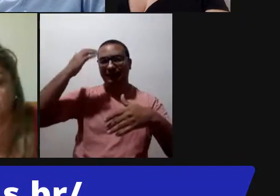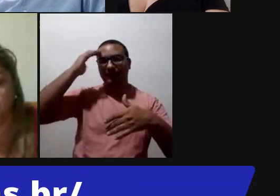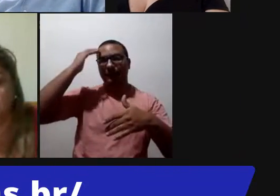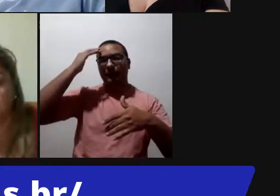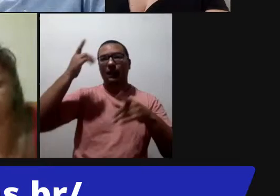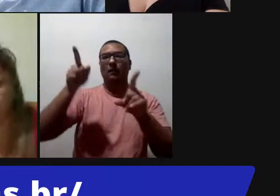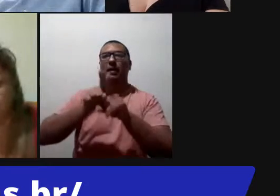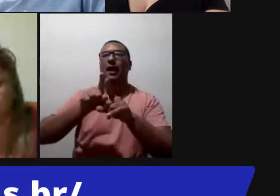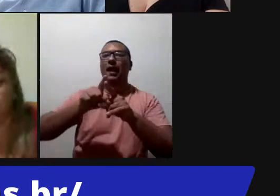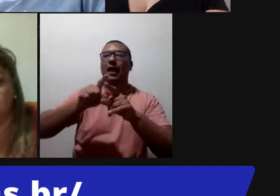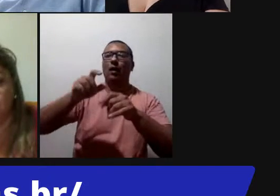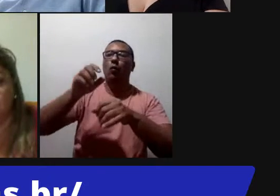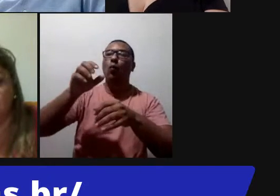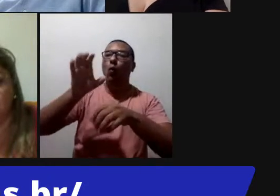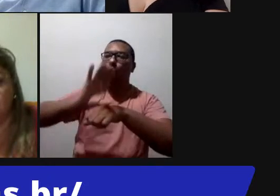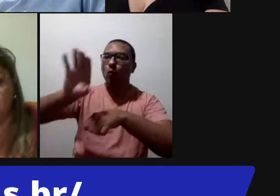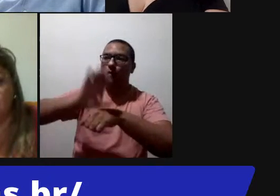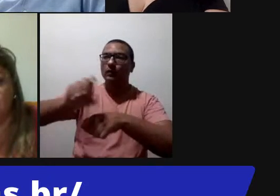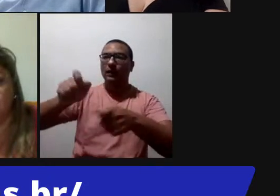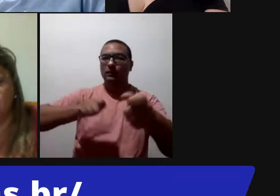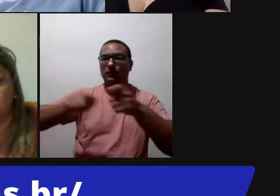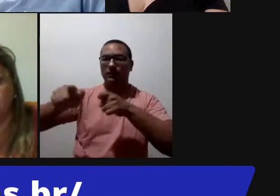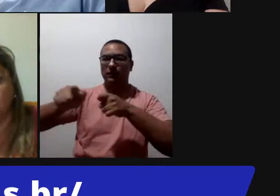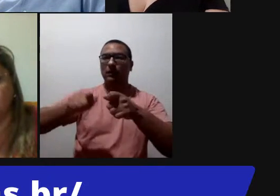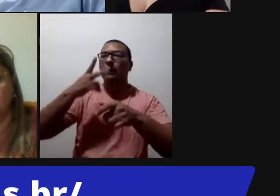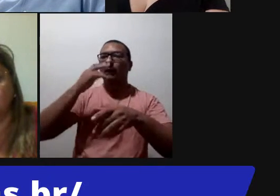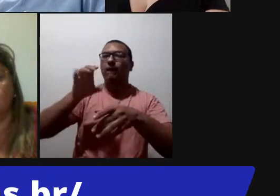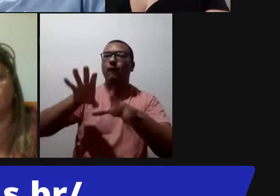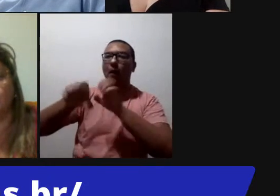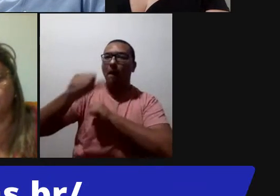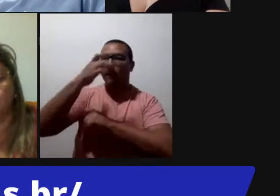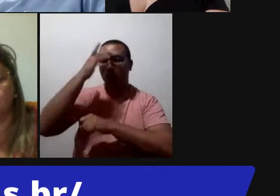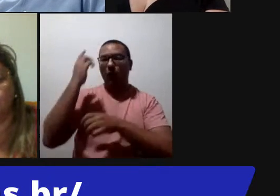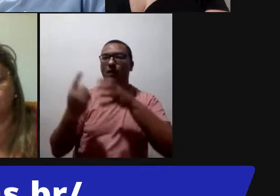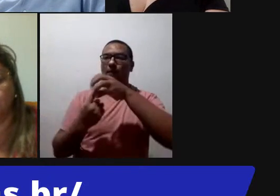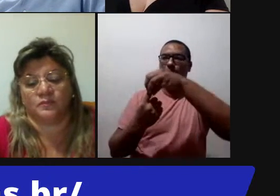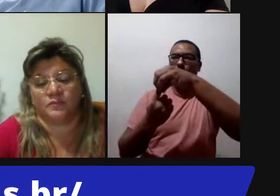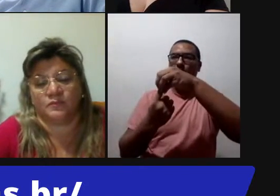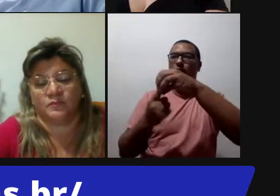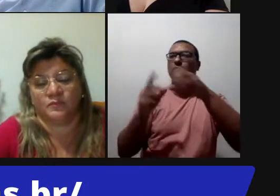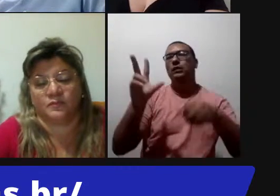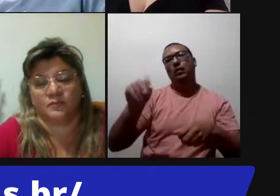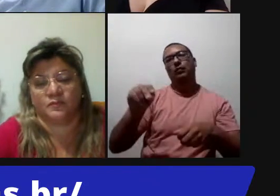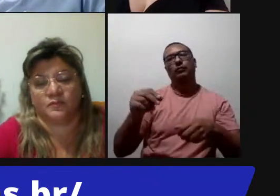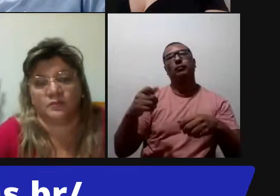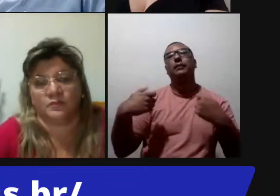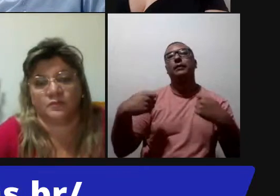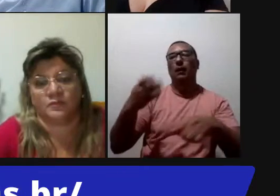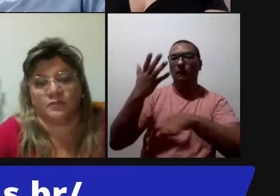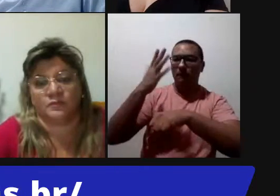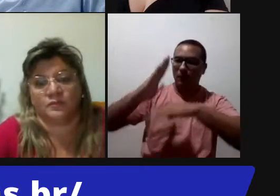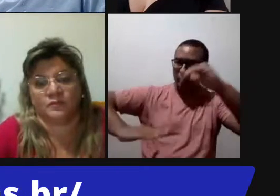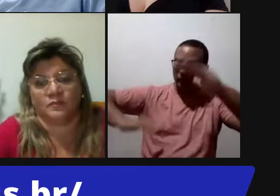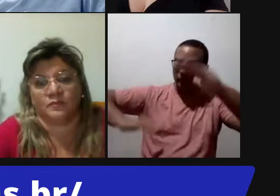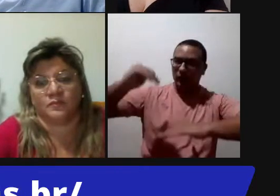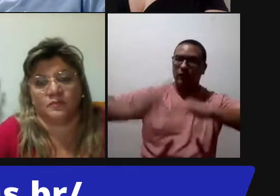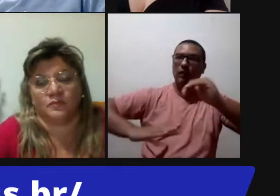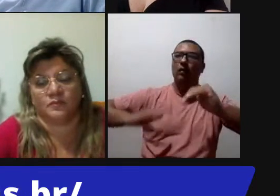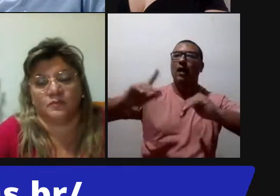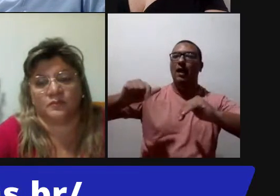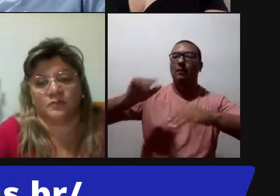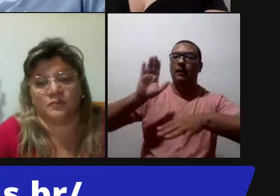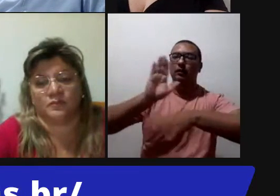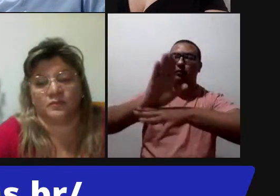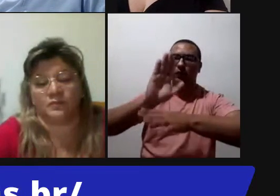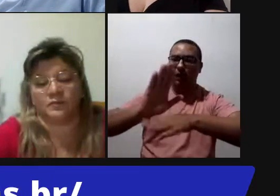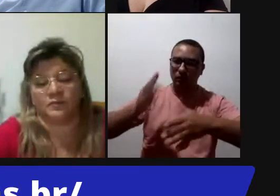não forma mais um profissional individualista, tem que formar um profissional